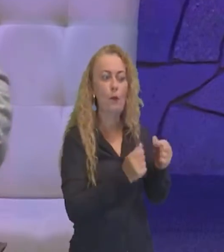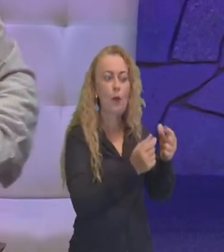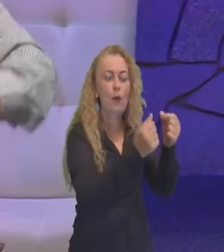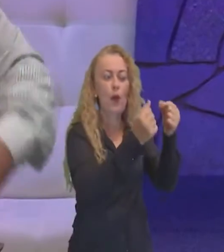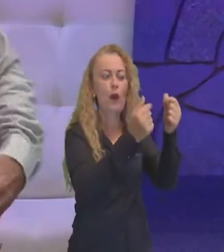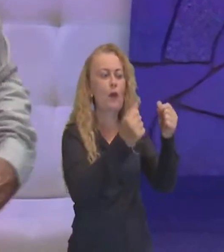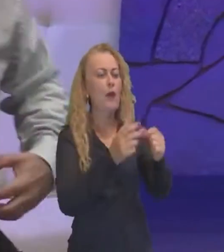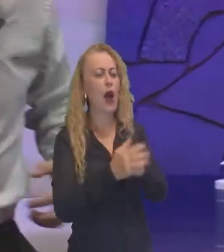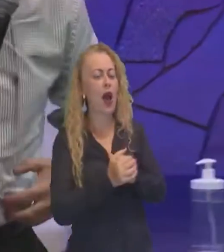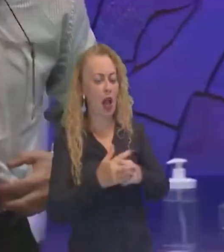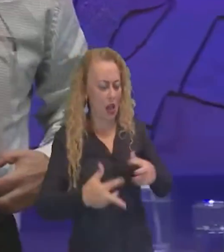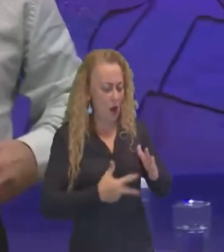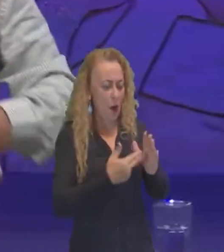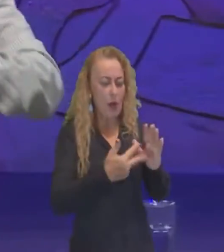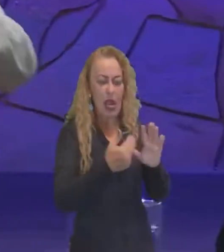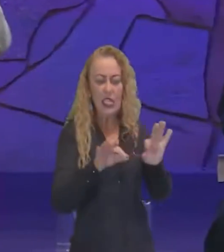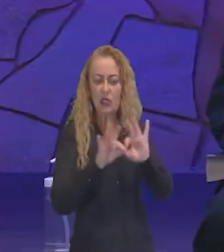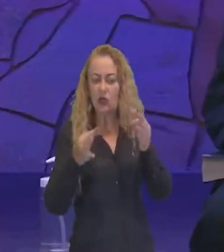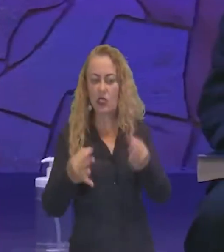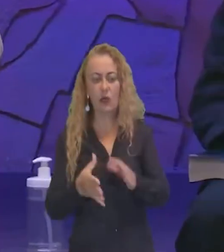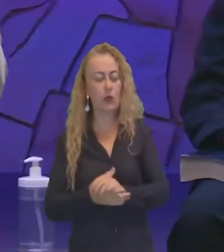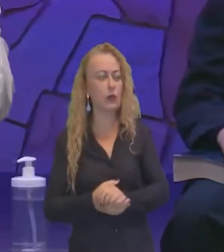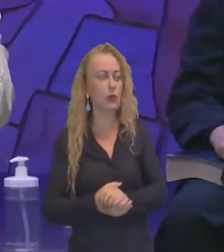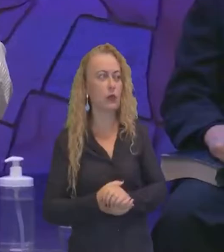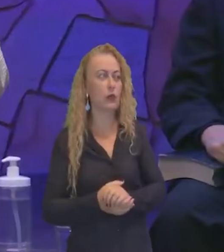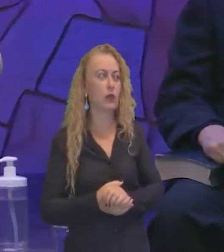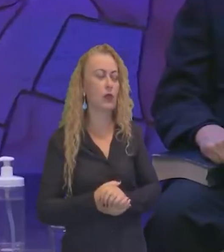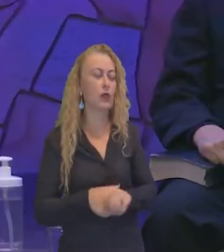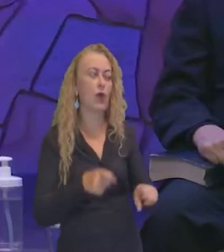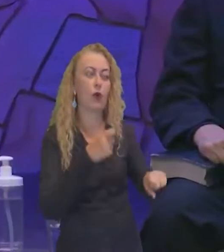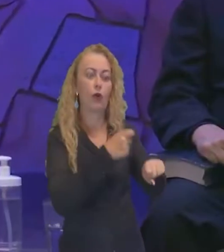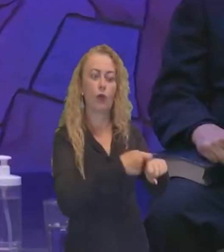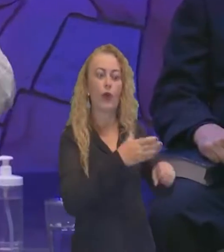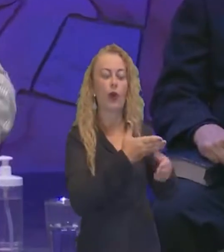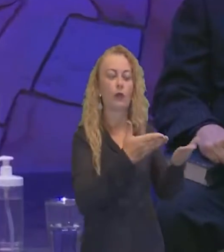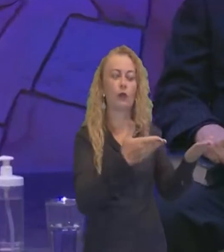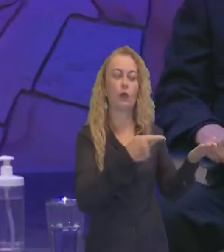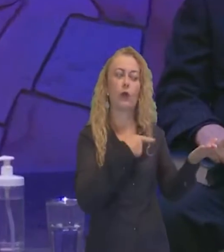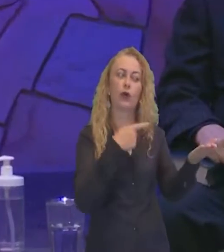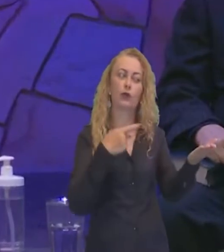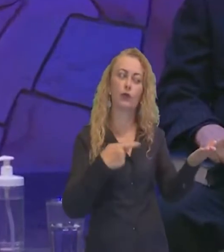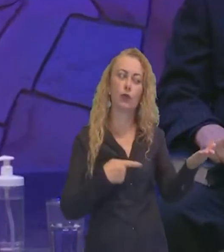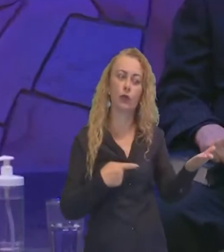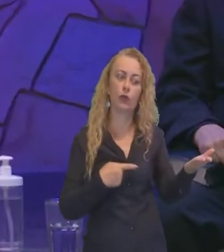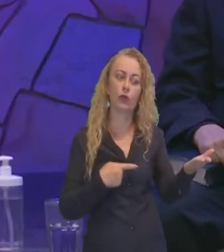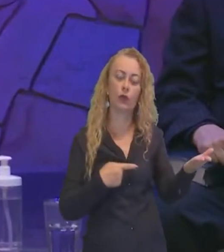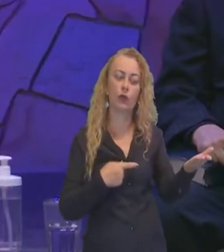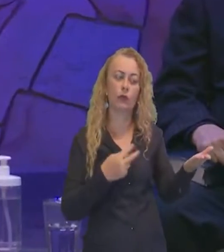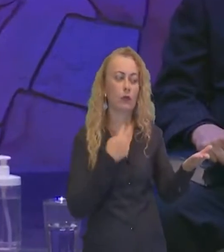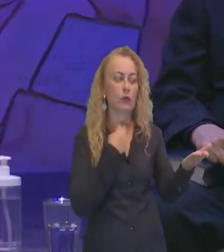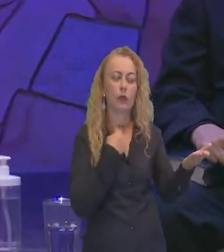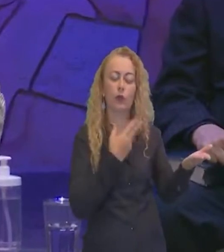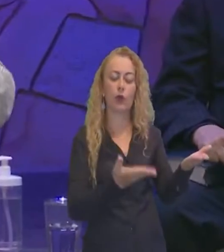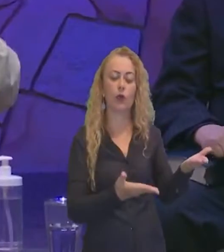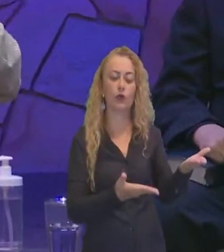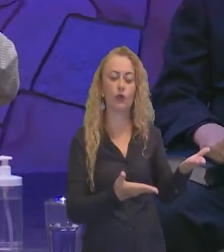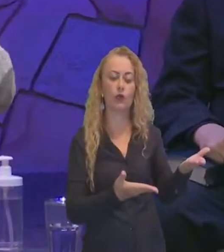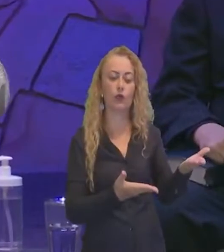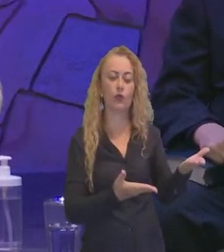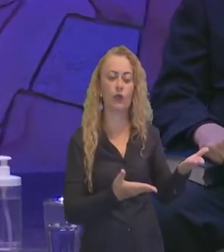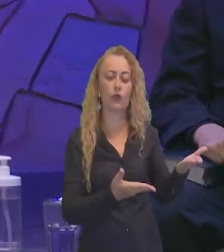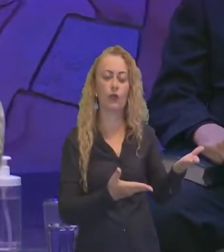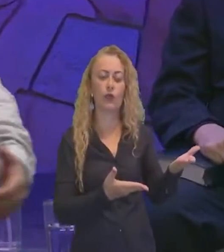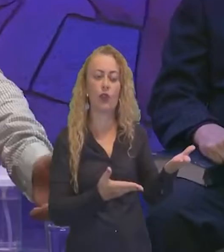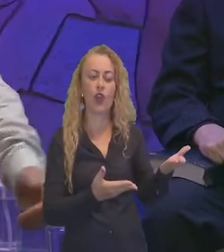furinhos, doutor, e vai resolver. Aí ele me sentou e com muita calma disse: pastor, não pode ser assim. Eu vou ter